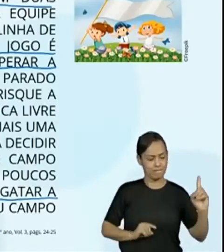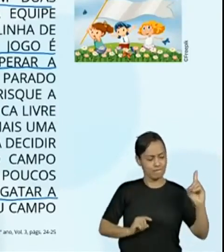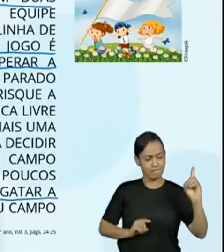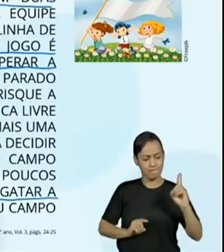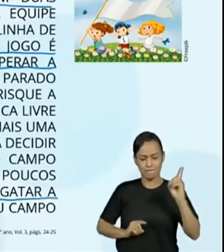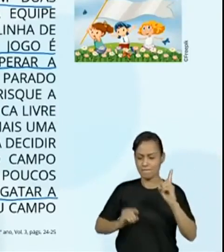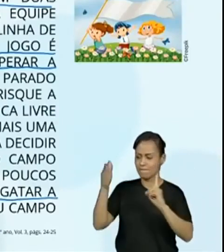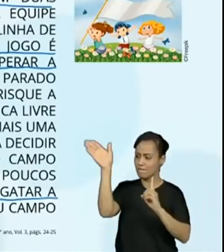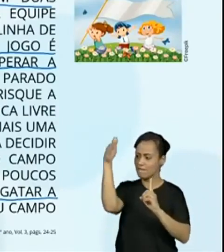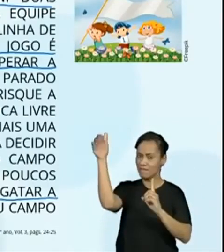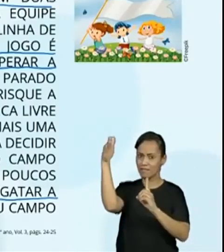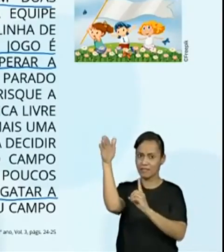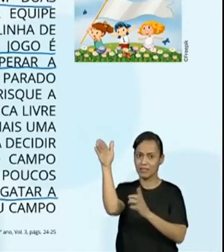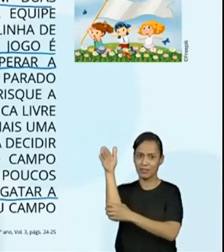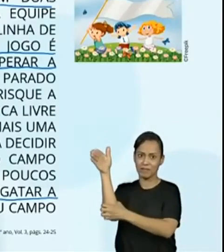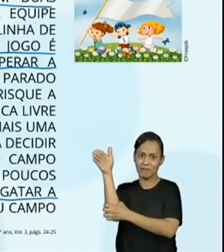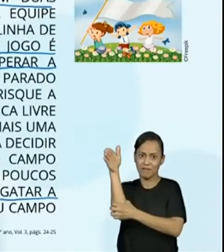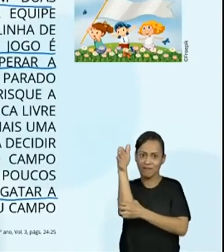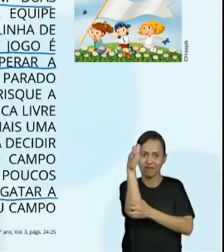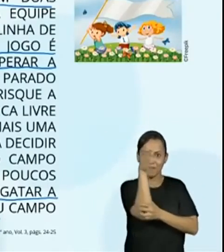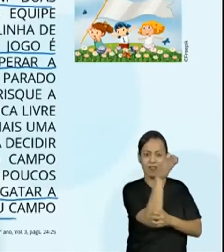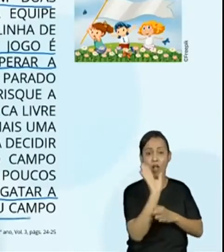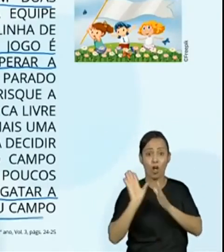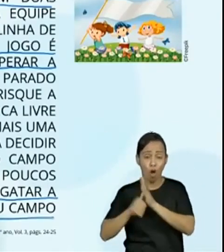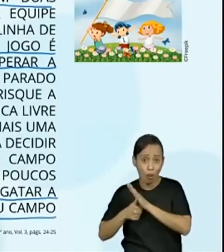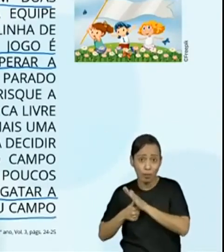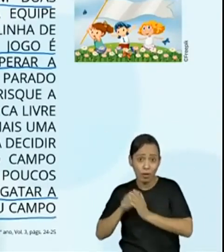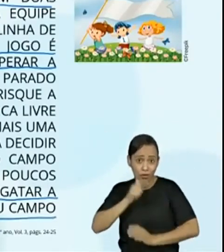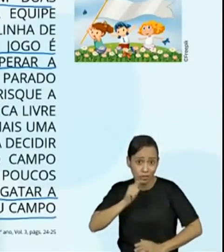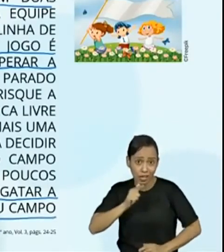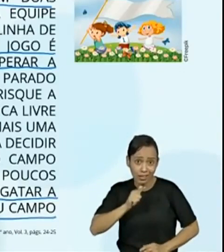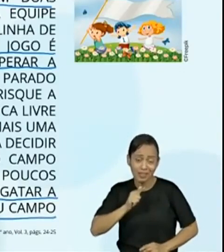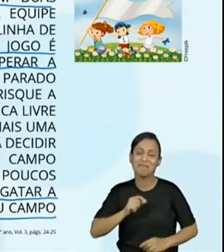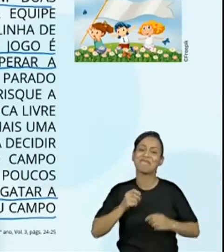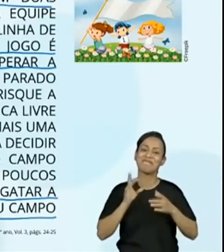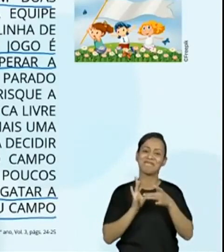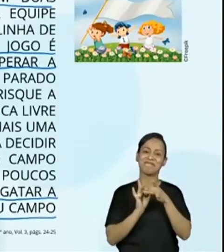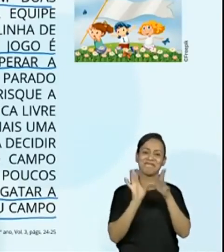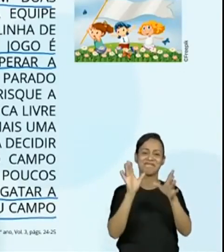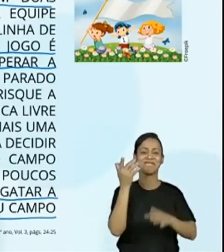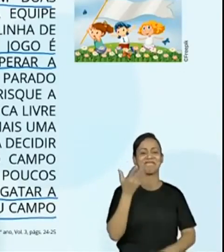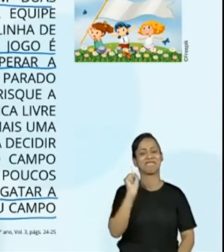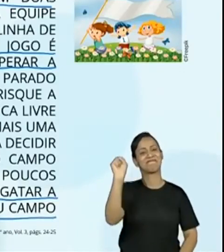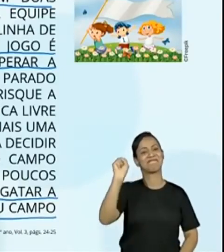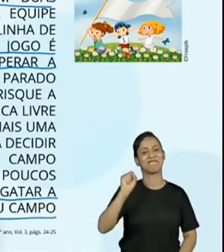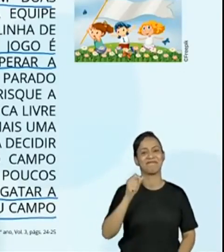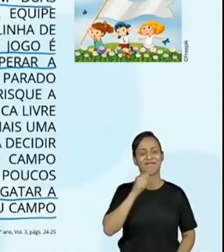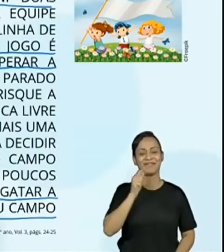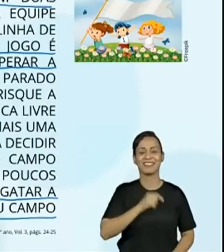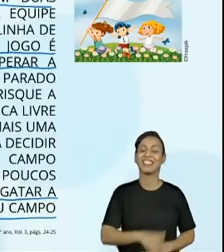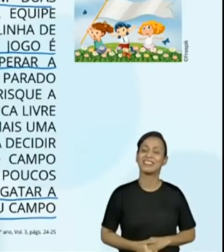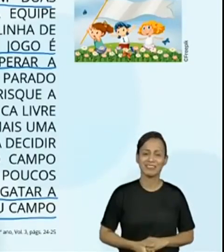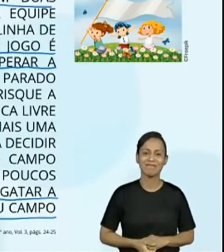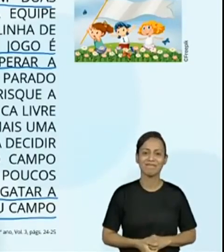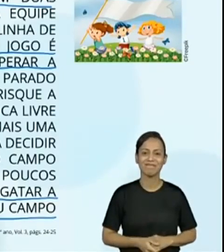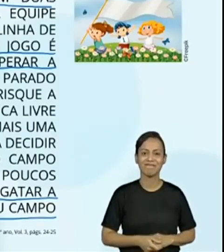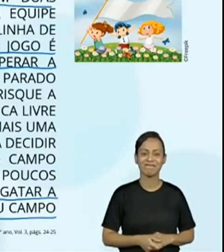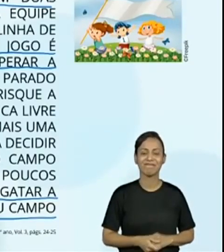a bandeira em realizar a travessia de volta ao seu campo com